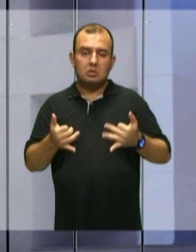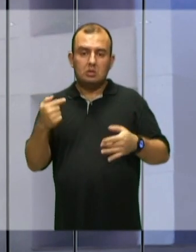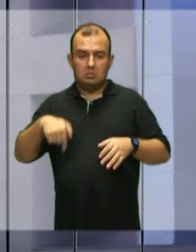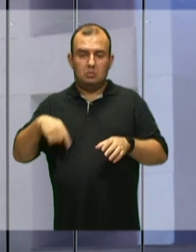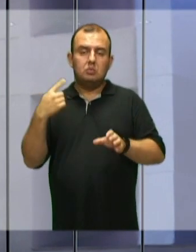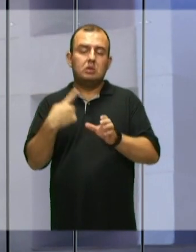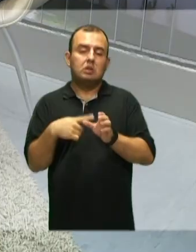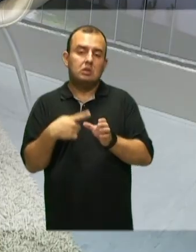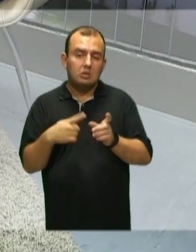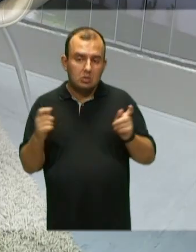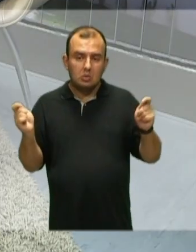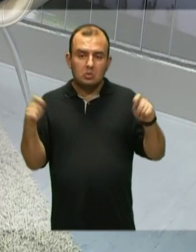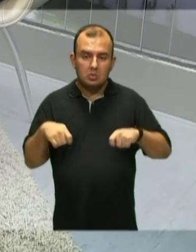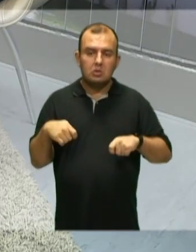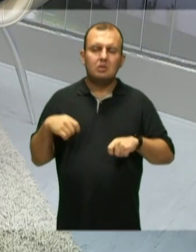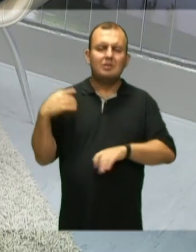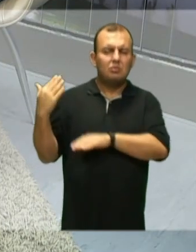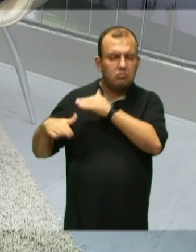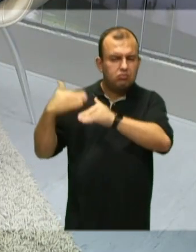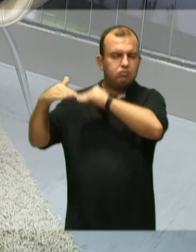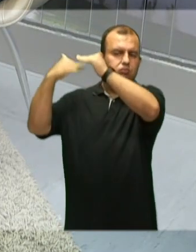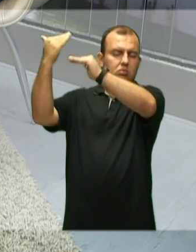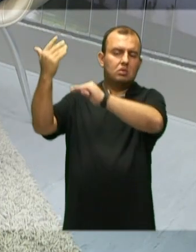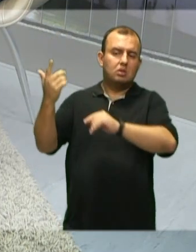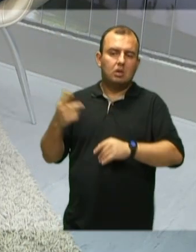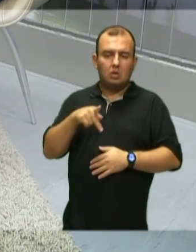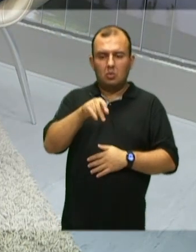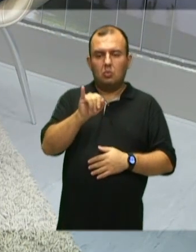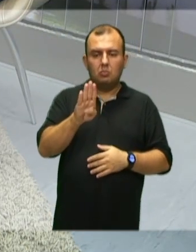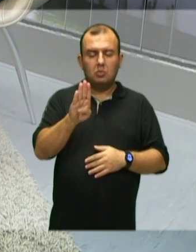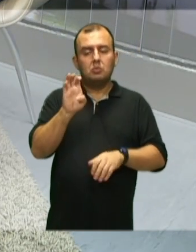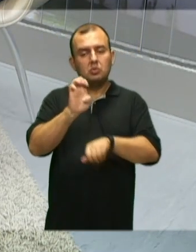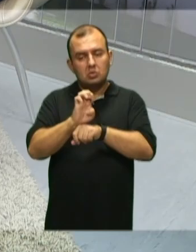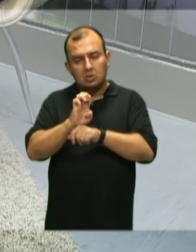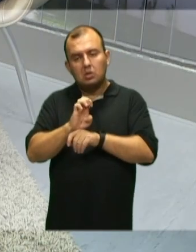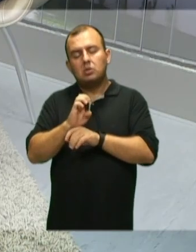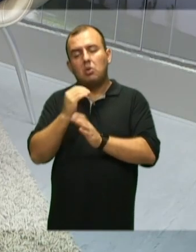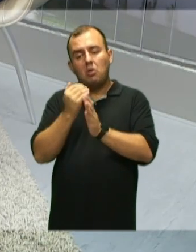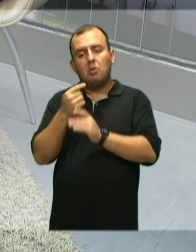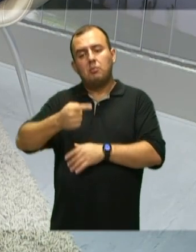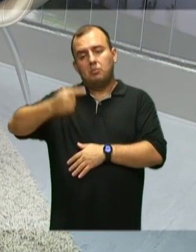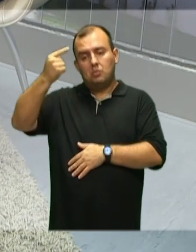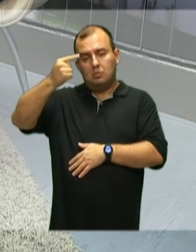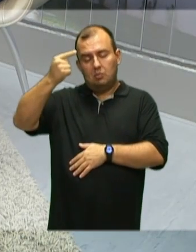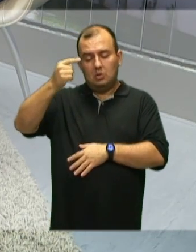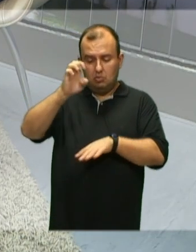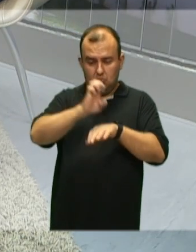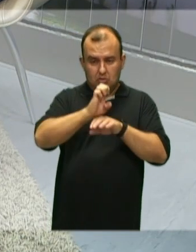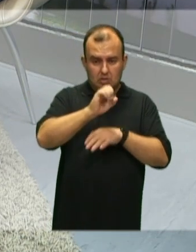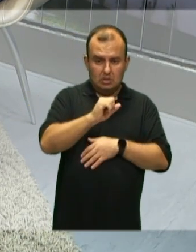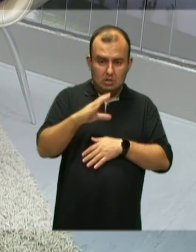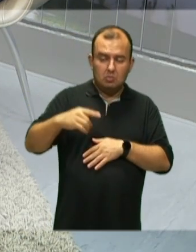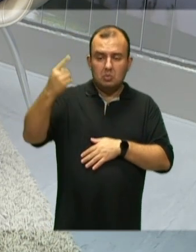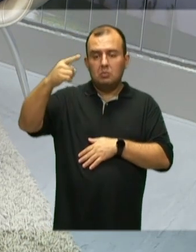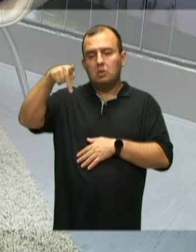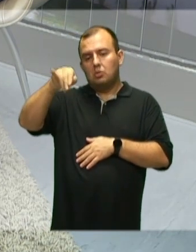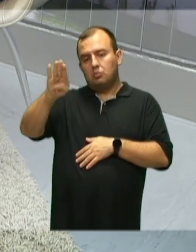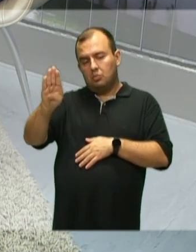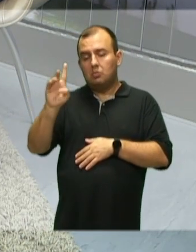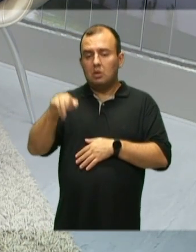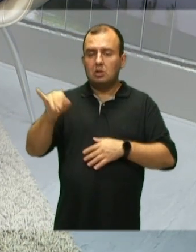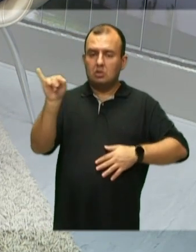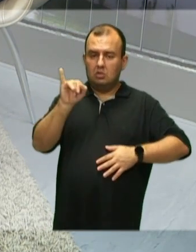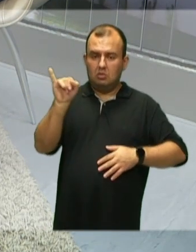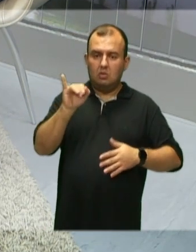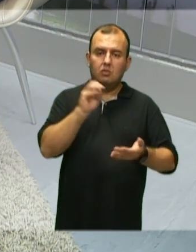cidade com potencial gigantesco Maior Pib do nosso Estado itaj é uma cidade Progressista né com uma falta de liderança um